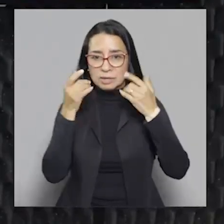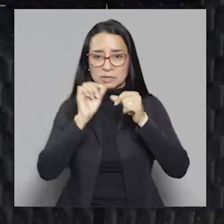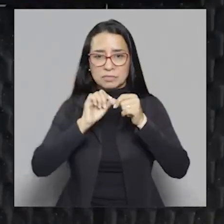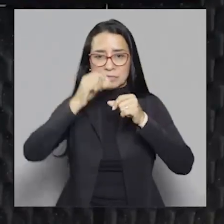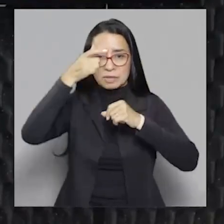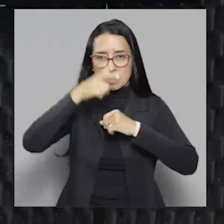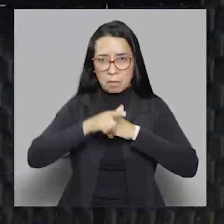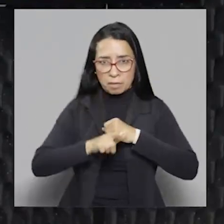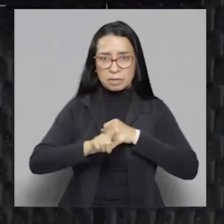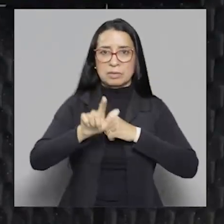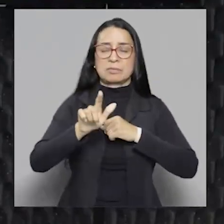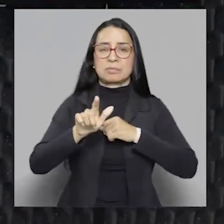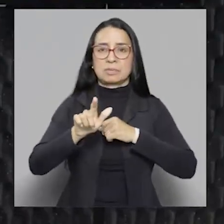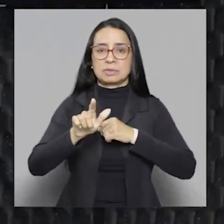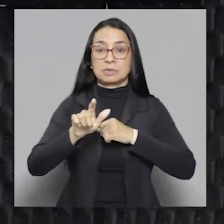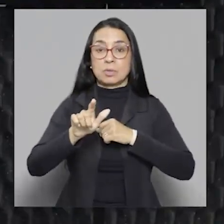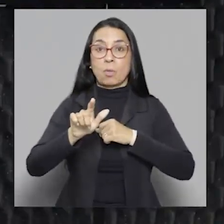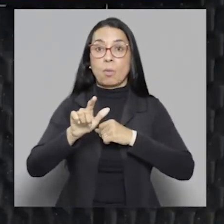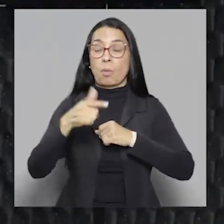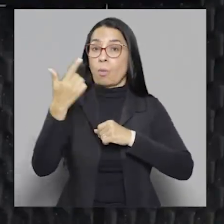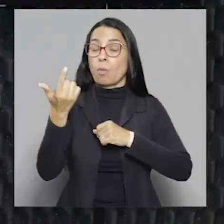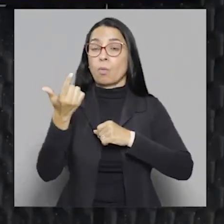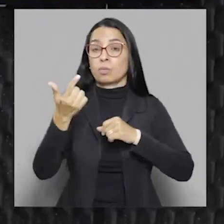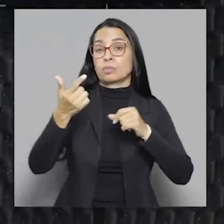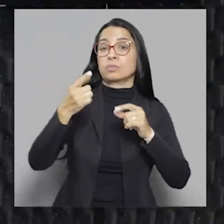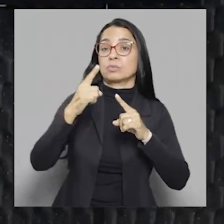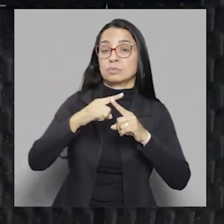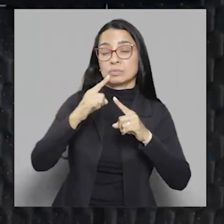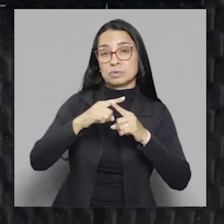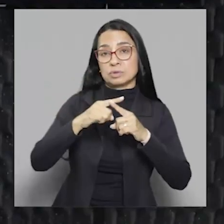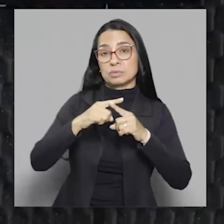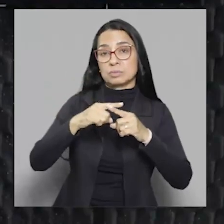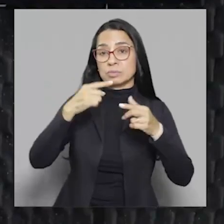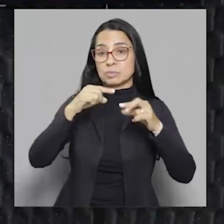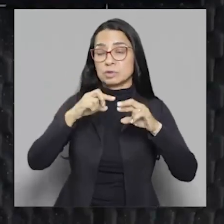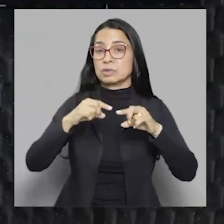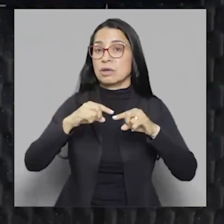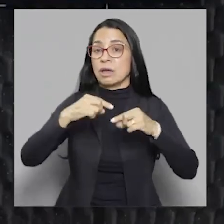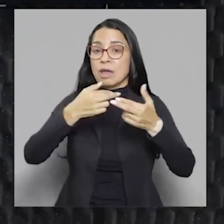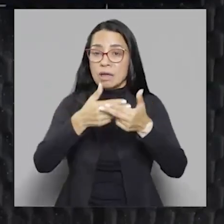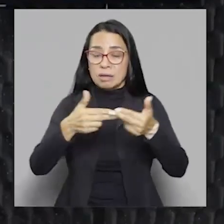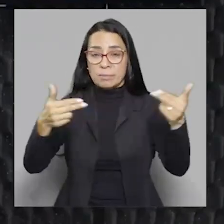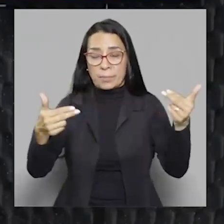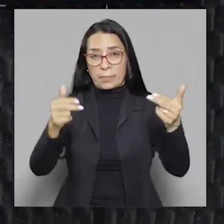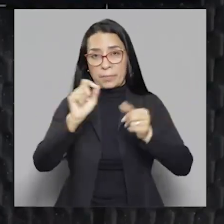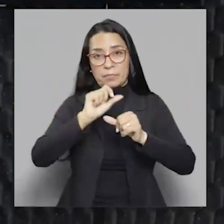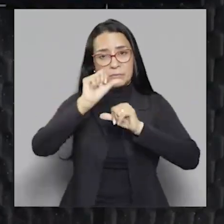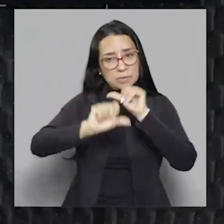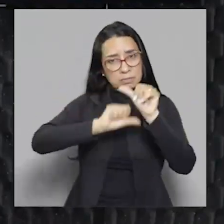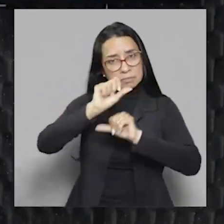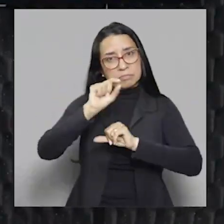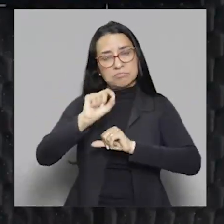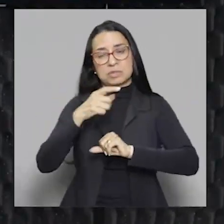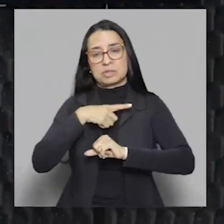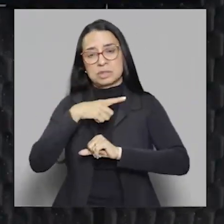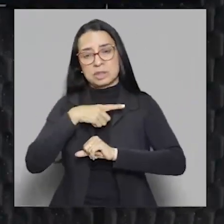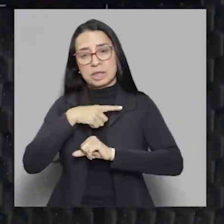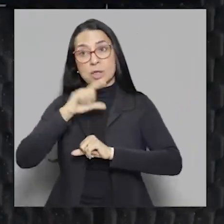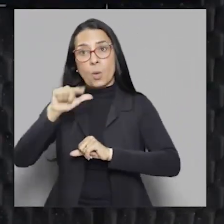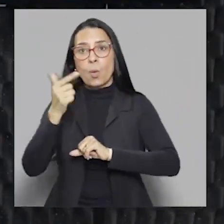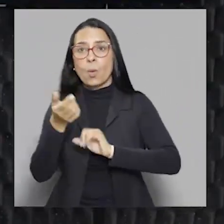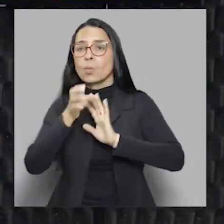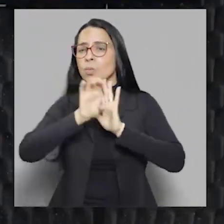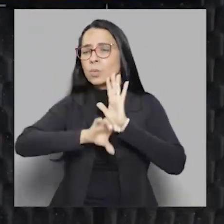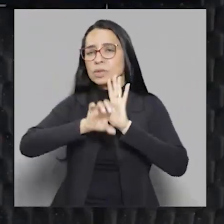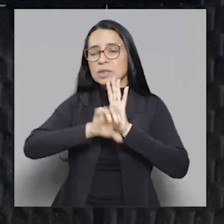releitura com outro material, ressignificando a mesma coisa. Ou seja, eu vou transformar uma coisa que já existe num outro conceito.